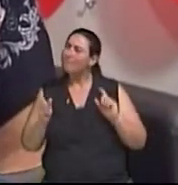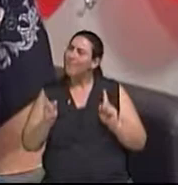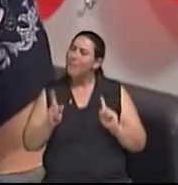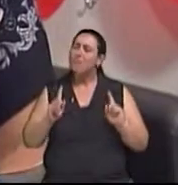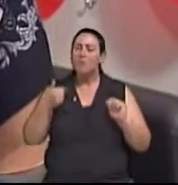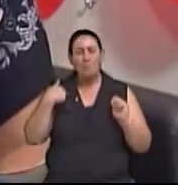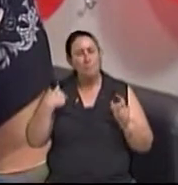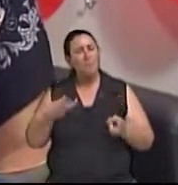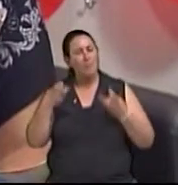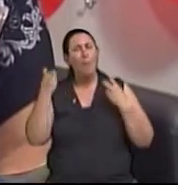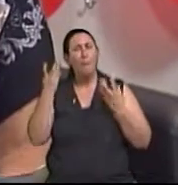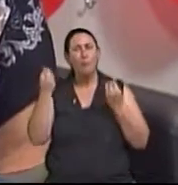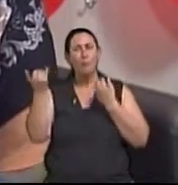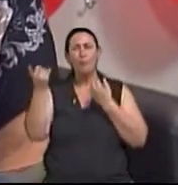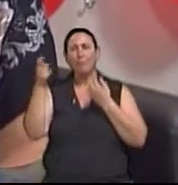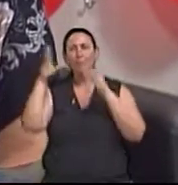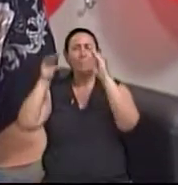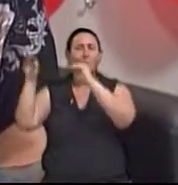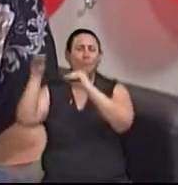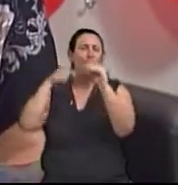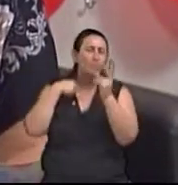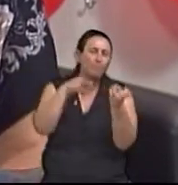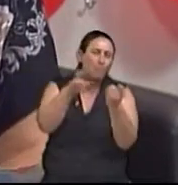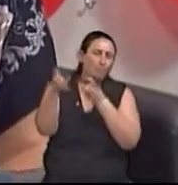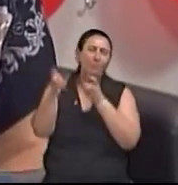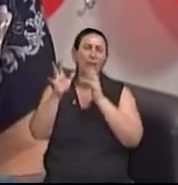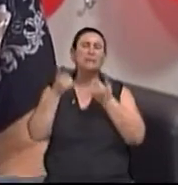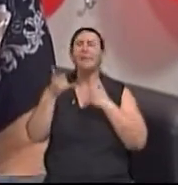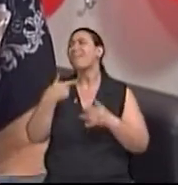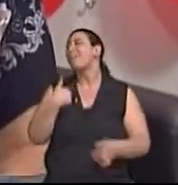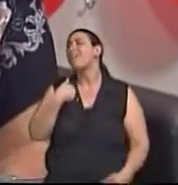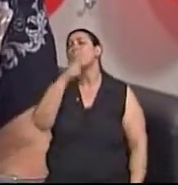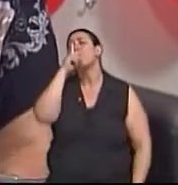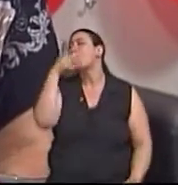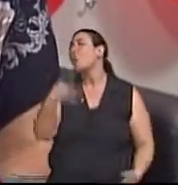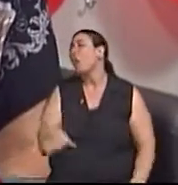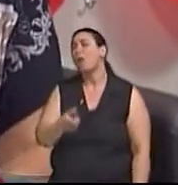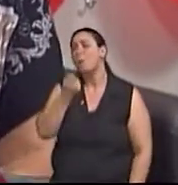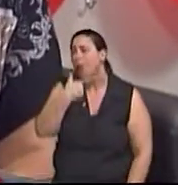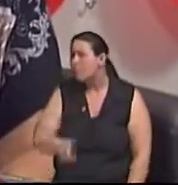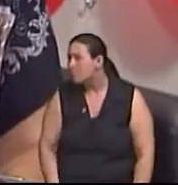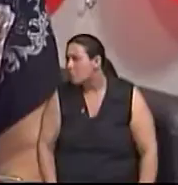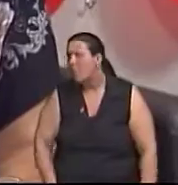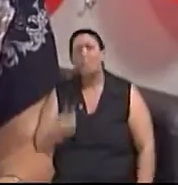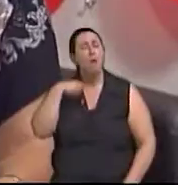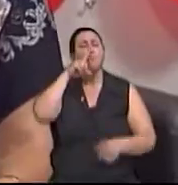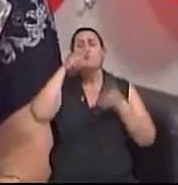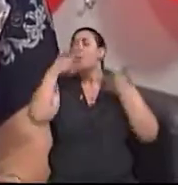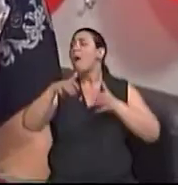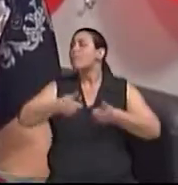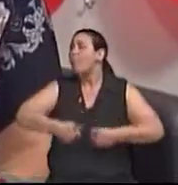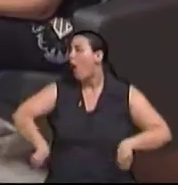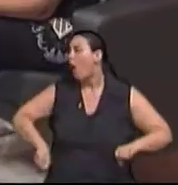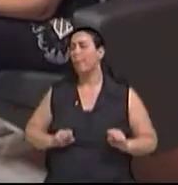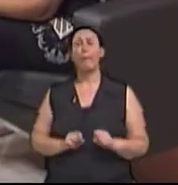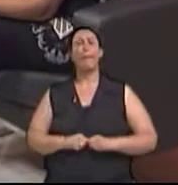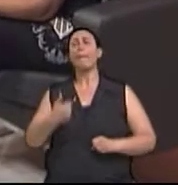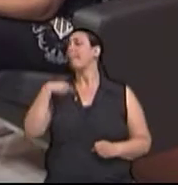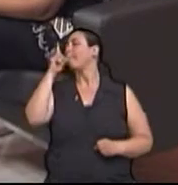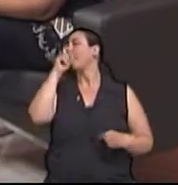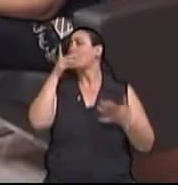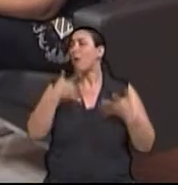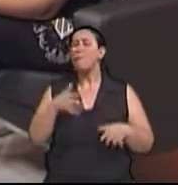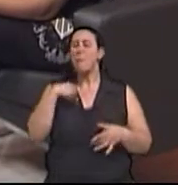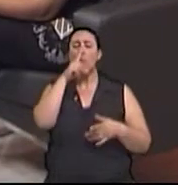em relatos que eu ouço assim mas ela não a minha mãe não quer tomar o remédio a minha mãe não quer trocar fralda a minha mãe quer ficar com a